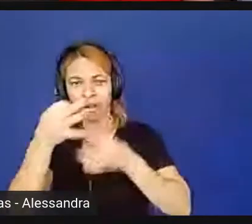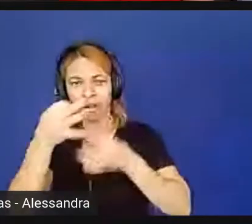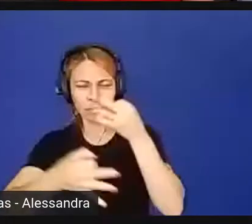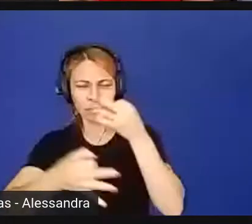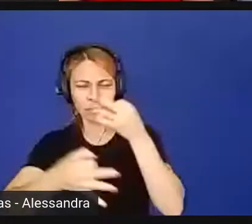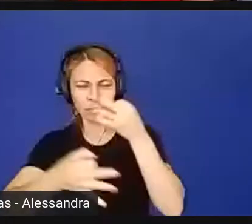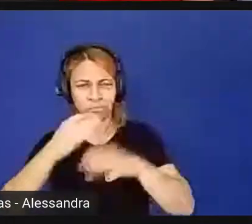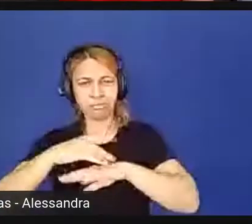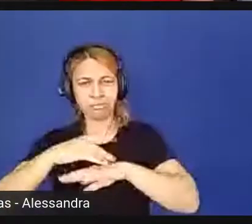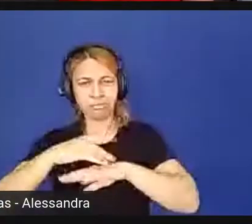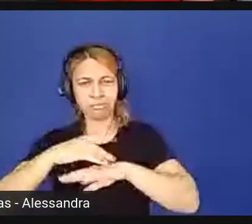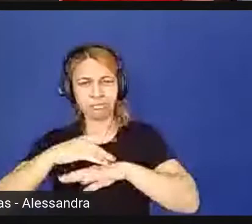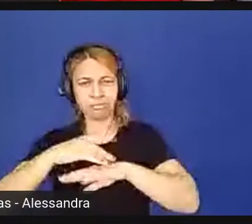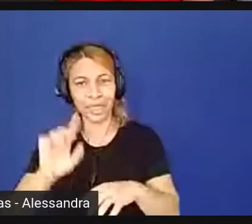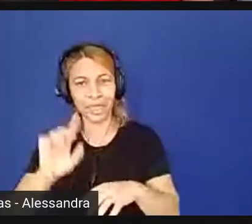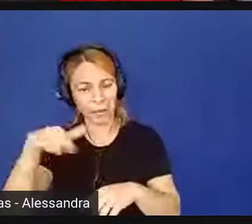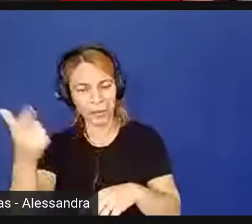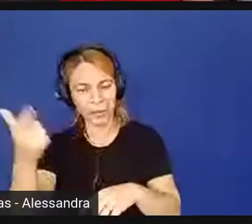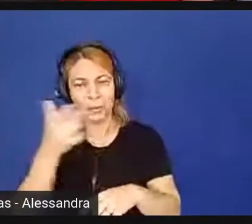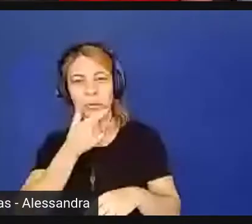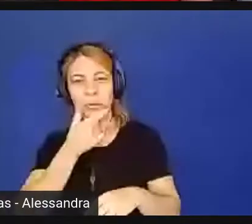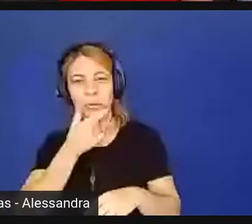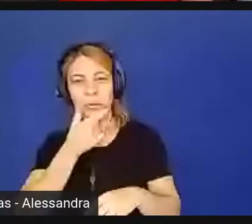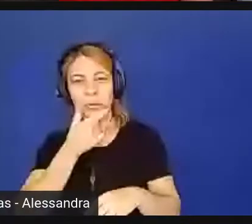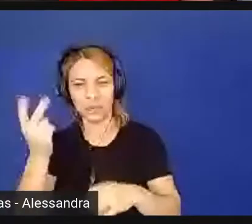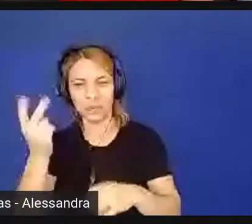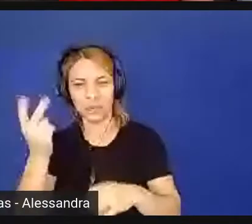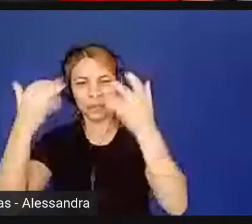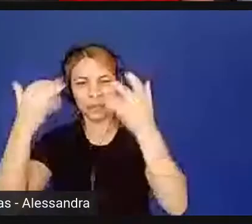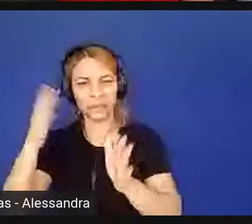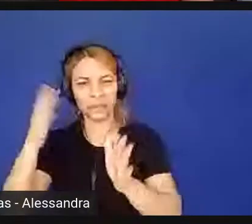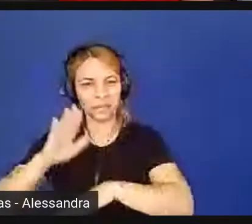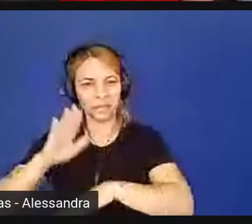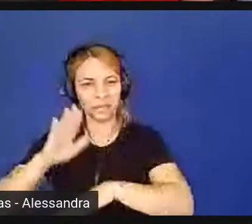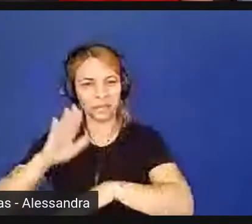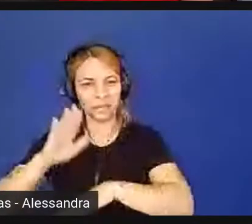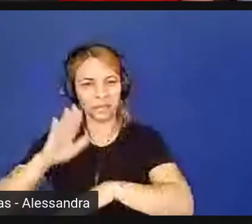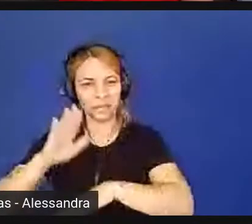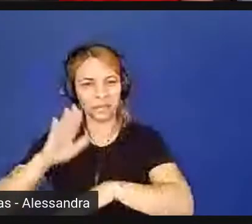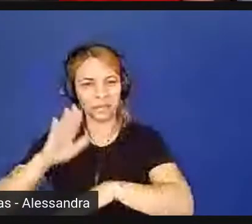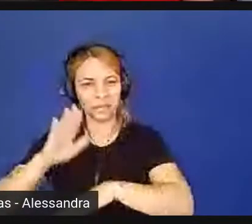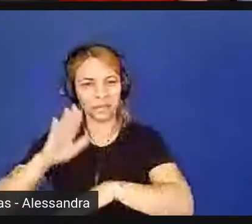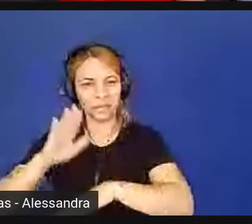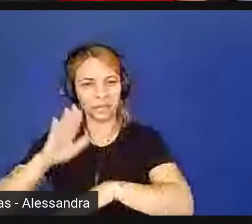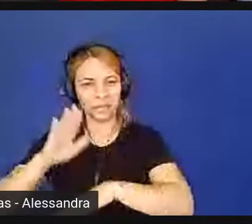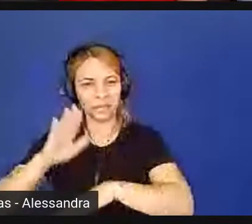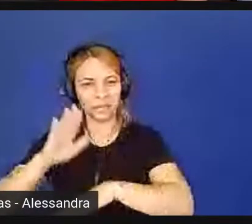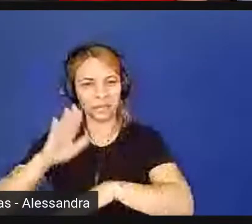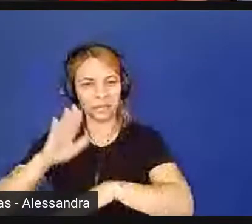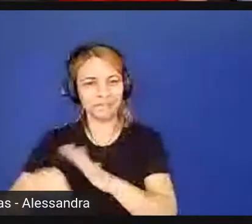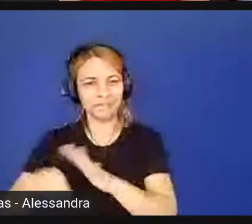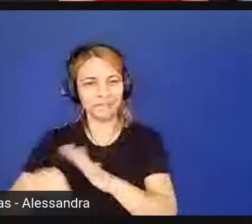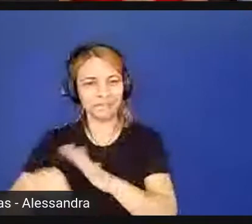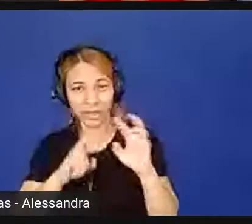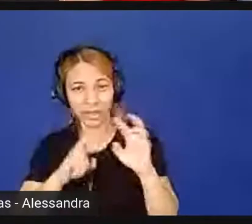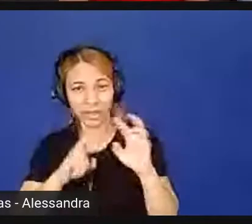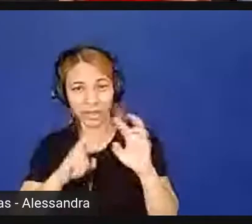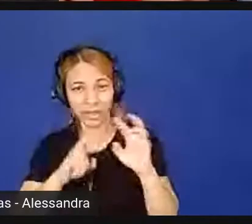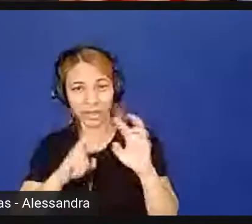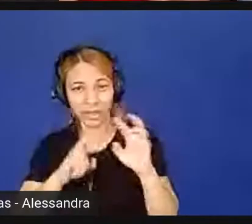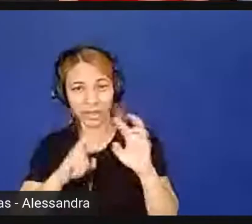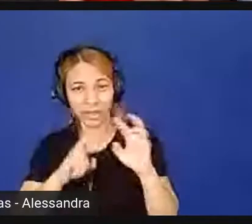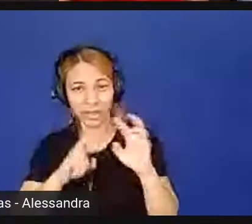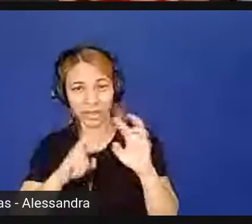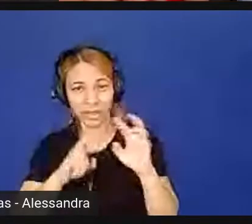estrelas especialistas vão entrar mais profundamente nisso. Mas como que eu vejo compliance? Compliance, ele é um elemento na verdade,